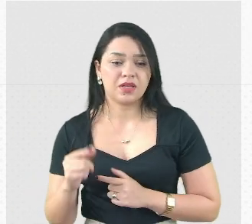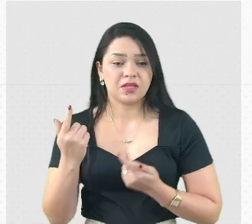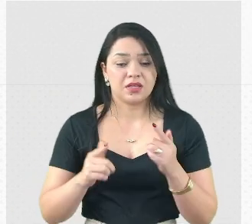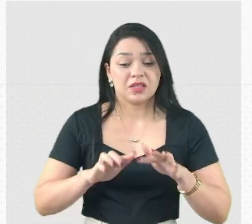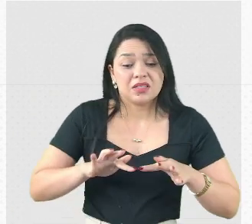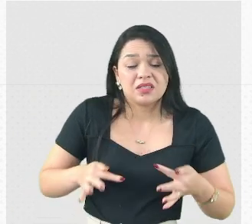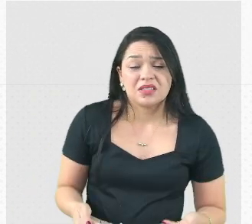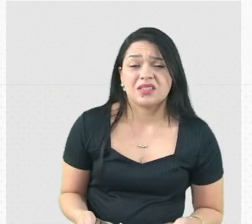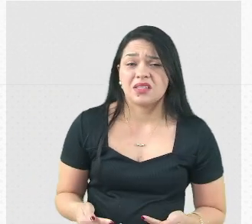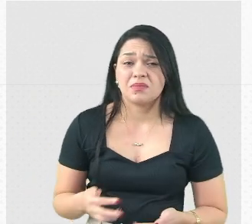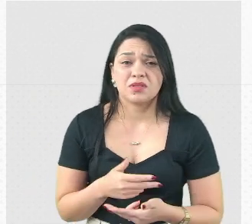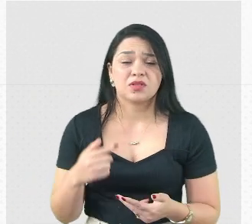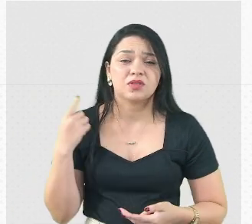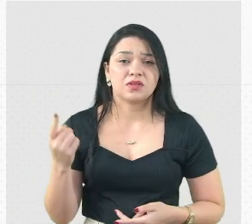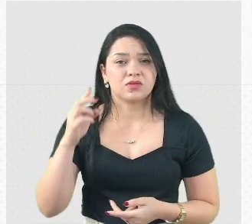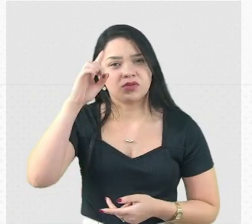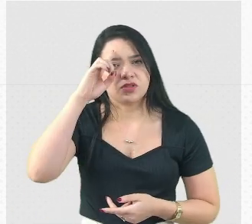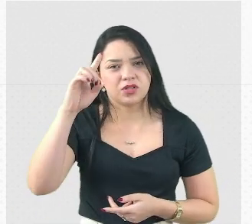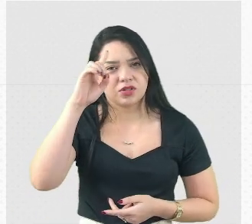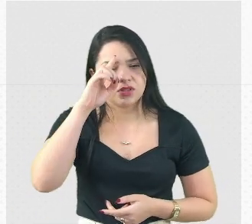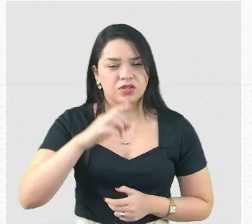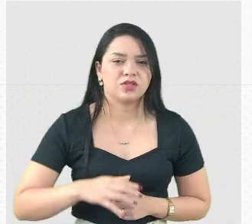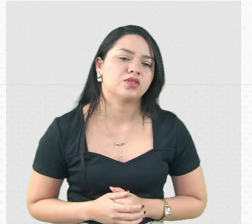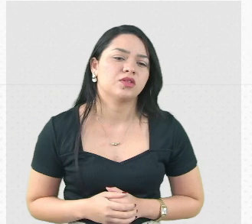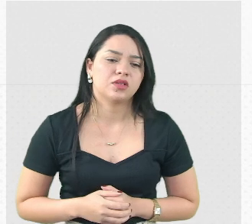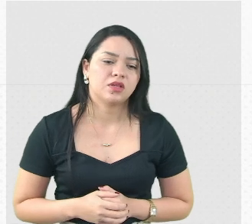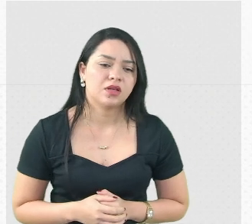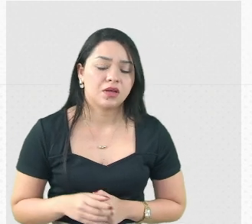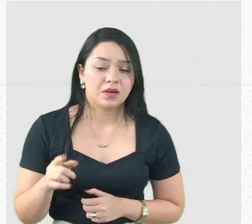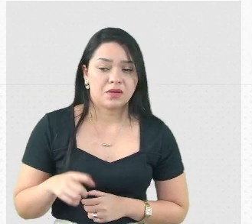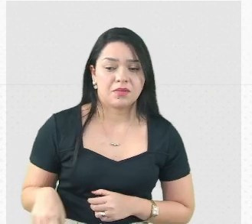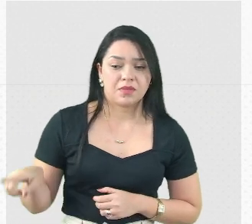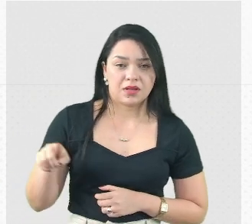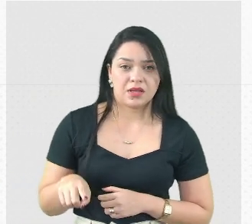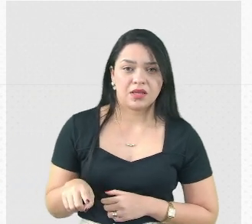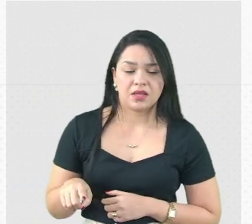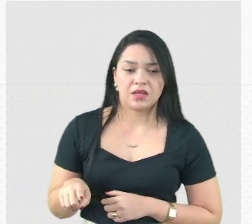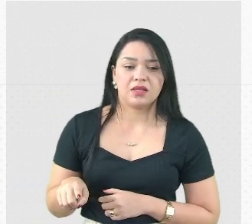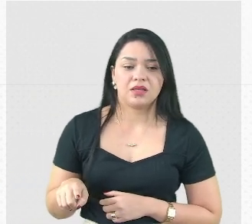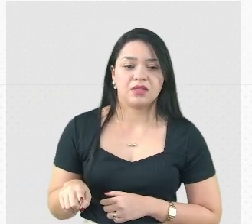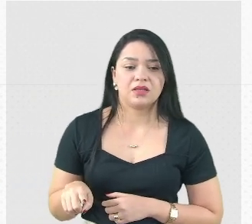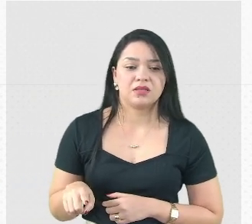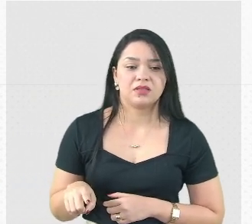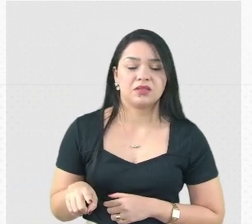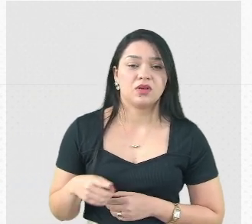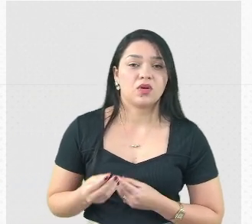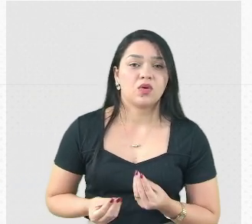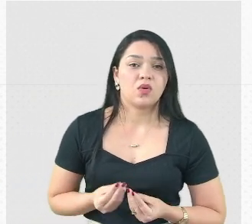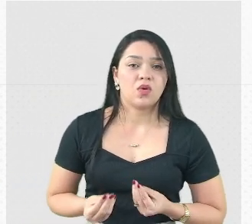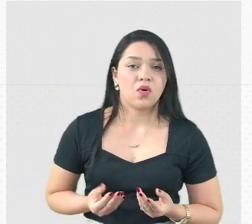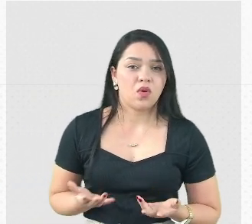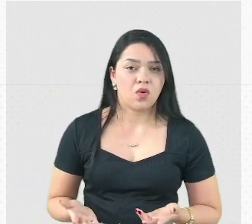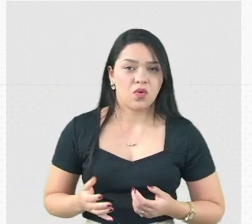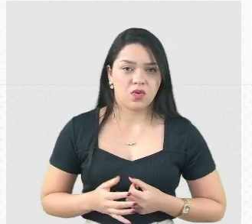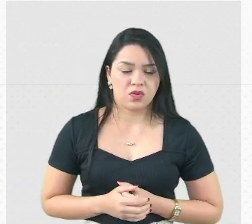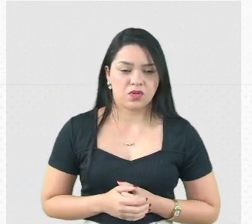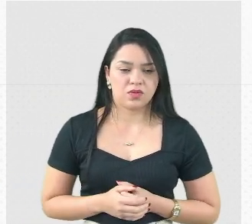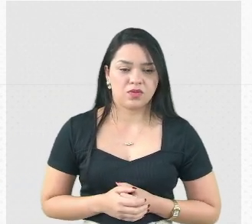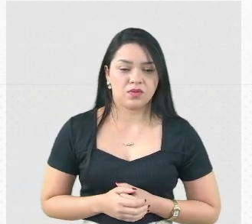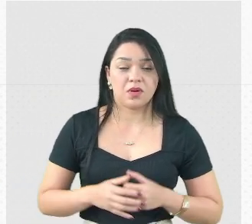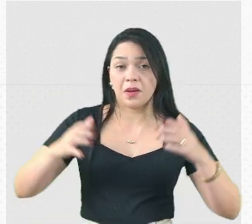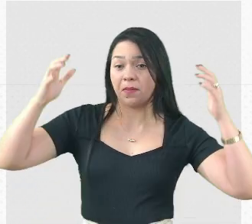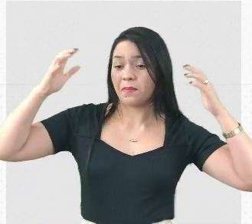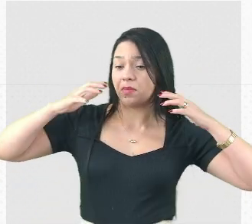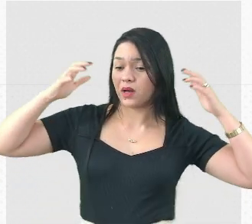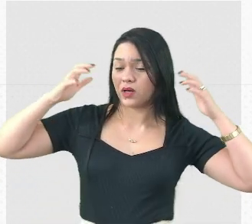simples, coisas simples que nós fazemos no nosso dia a dia, para eles passam a ser altamente complexos. Como o quê, professor? Tomar